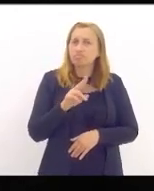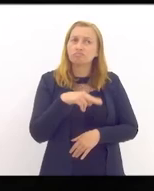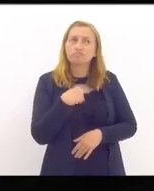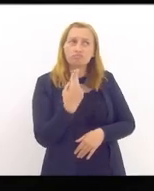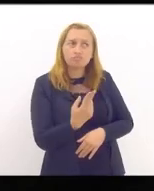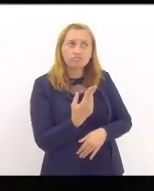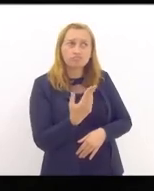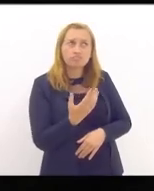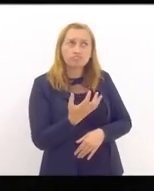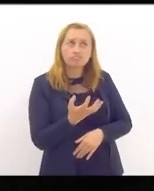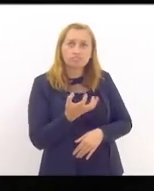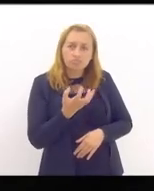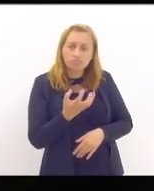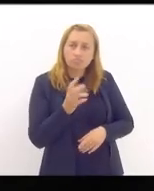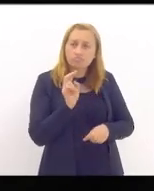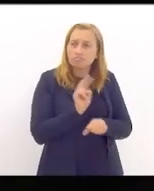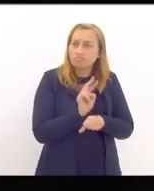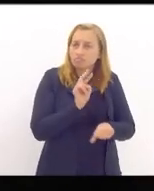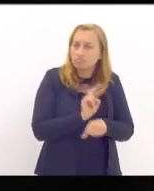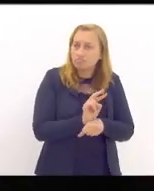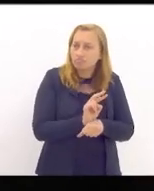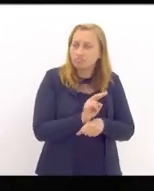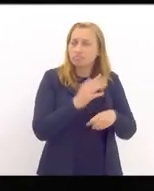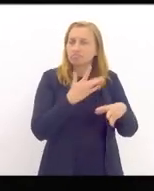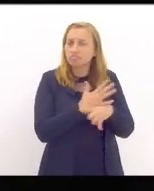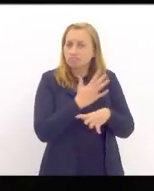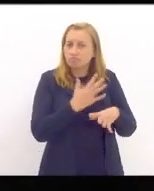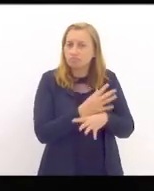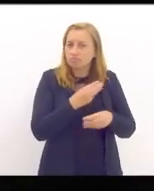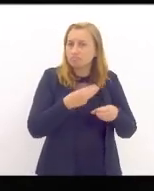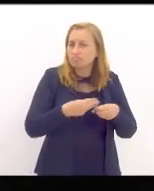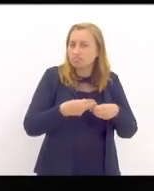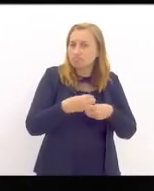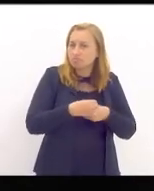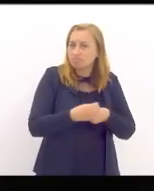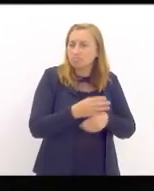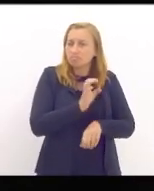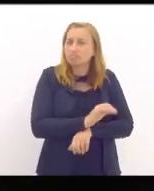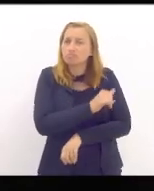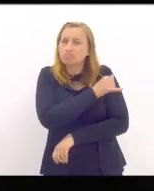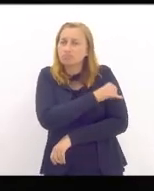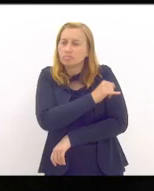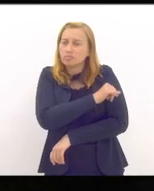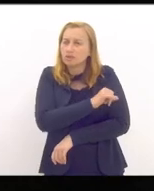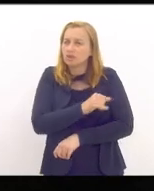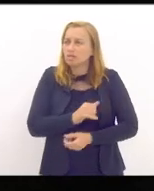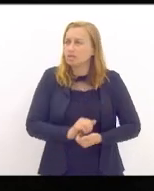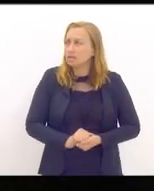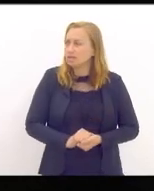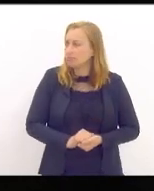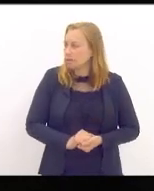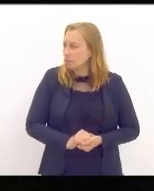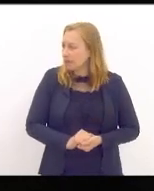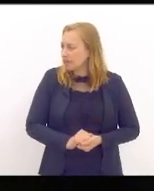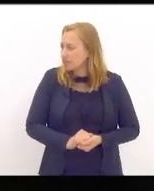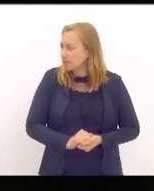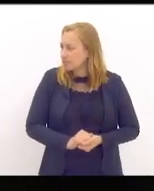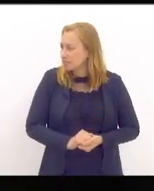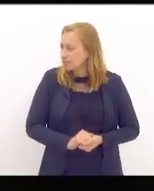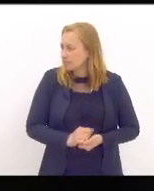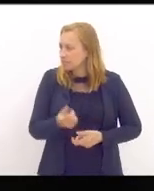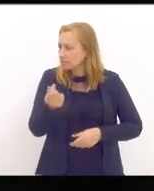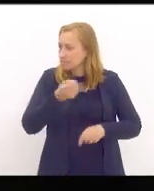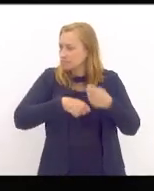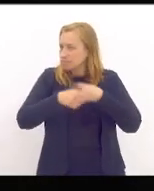tentar proteger as cidades os municípios do Estado do Rio de Janeiro pelo viés